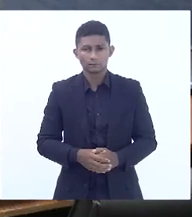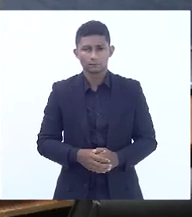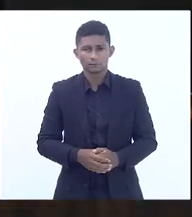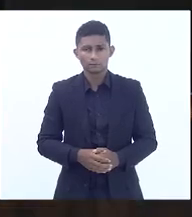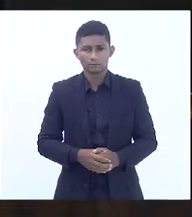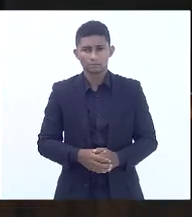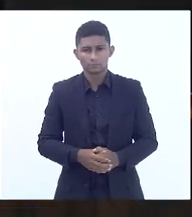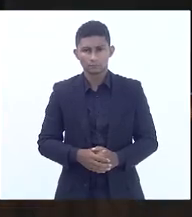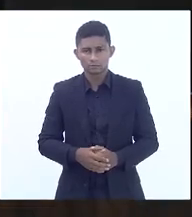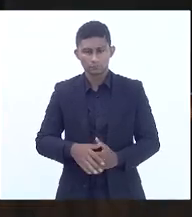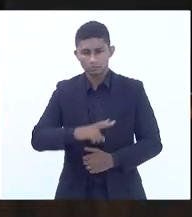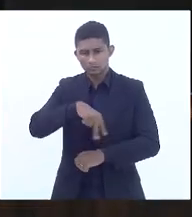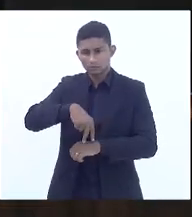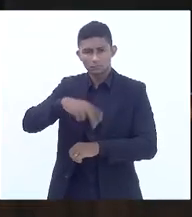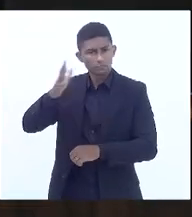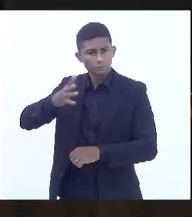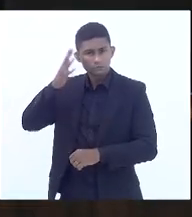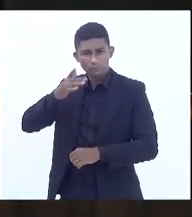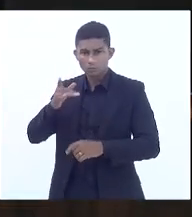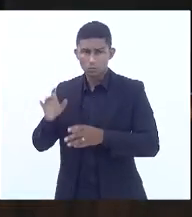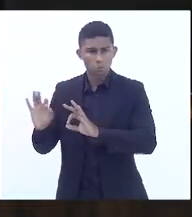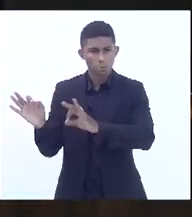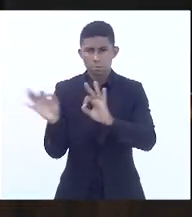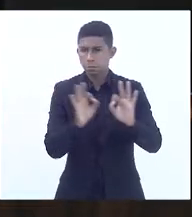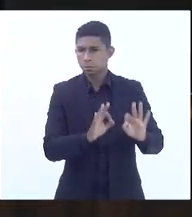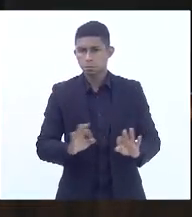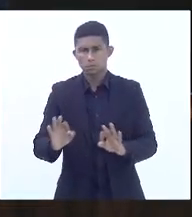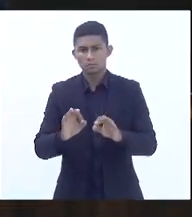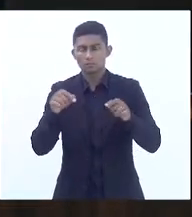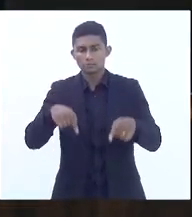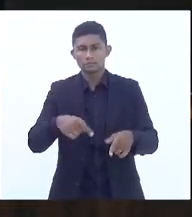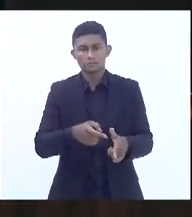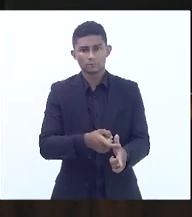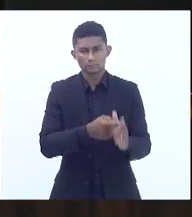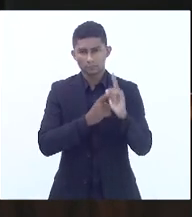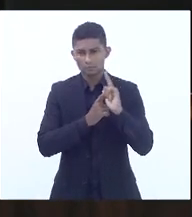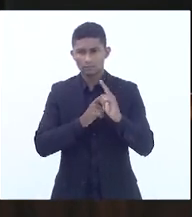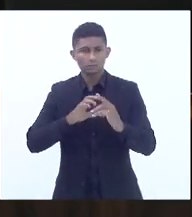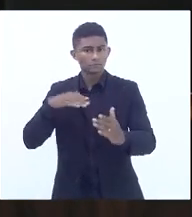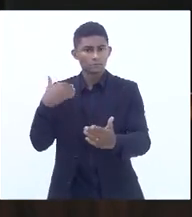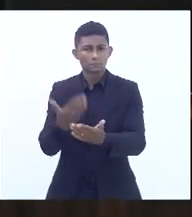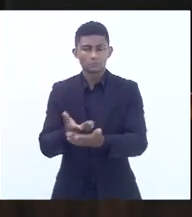Não havendo mais orador inscrito, o presidente suspende a sessão até às